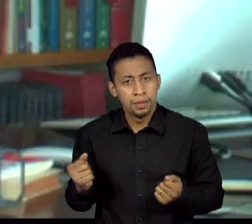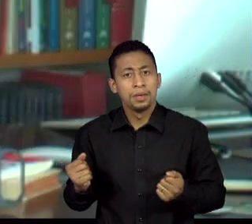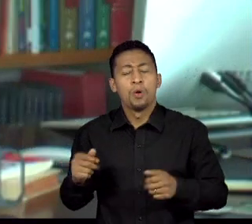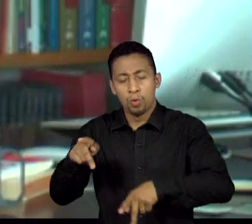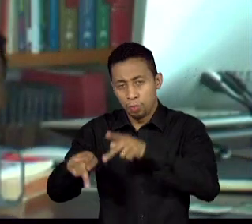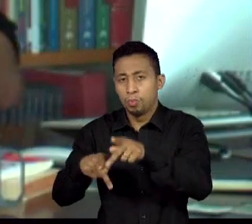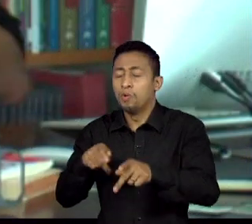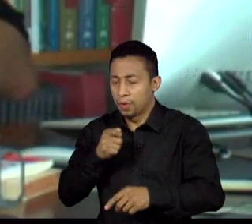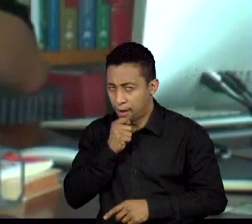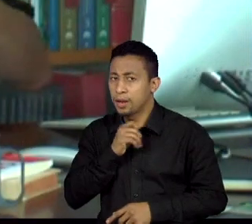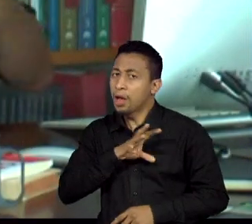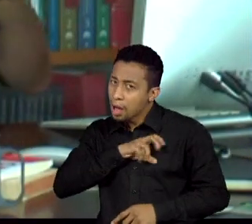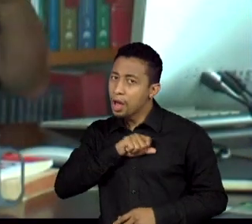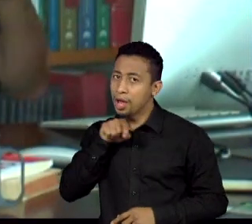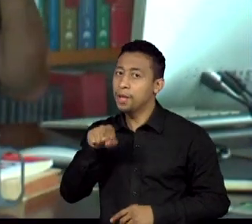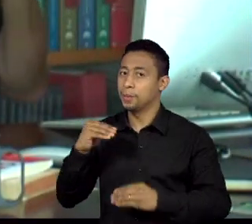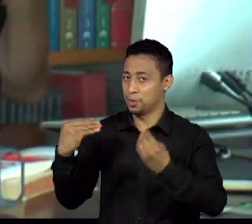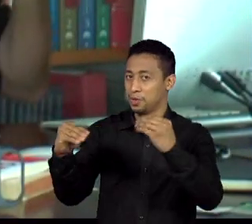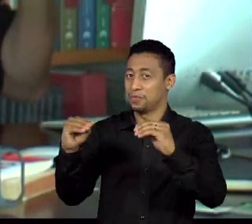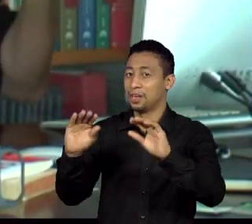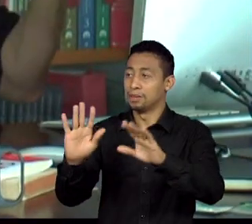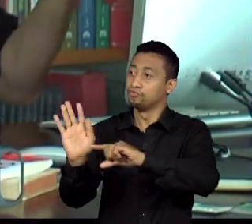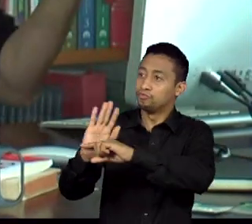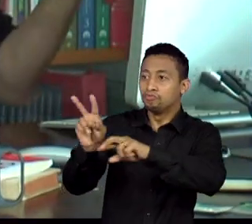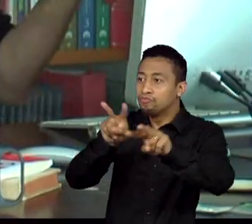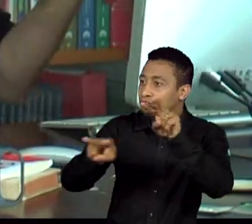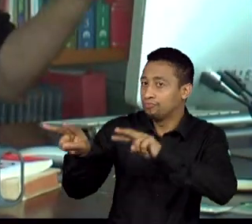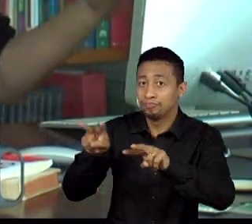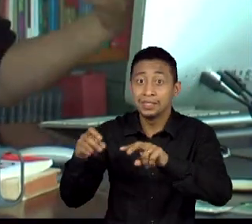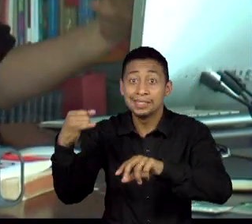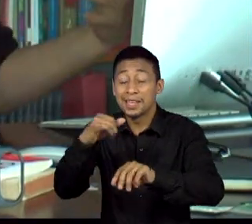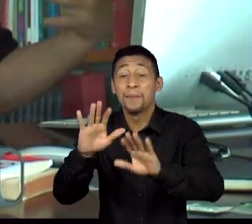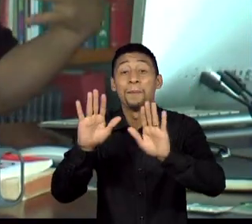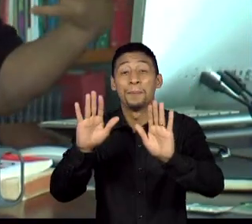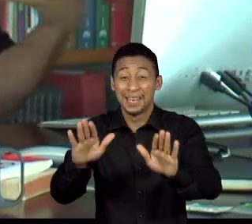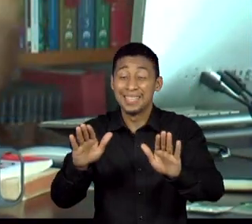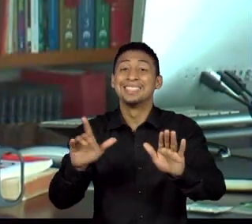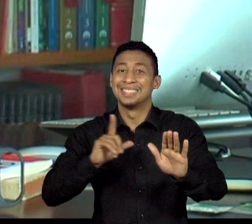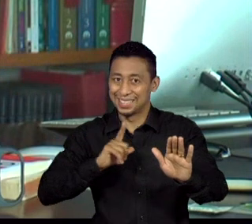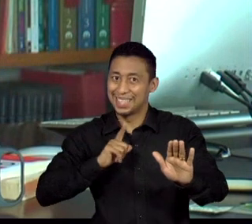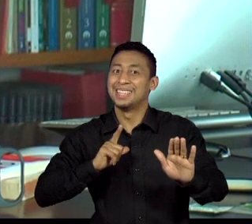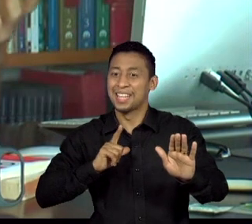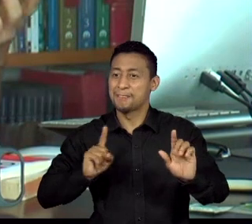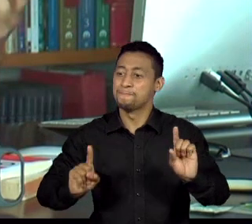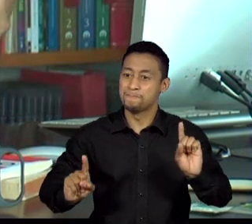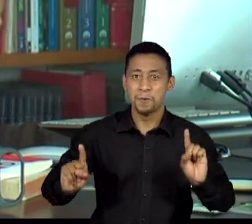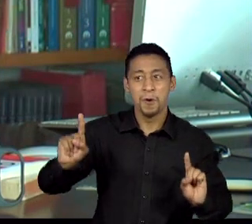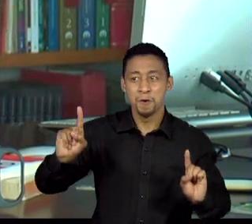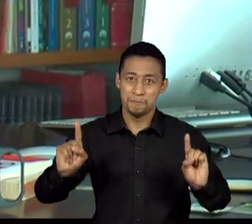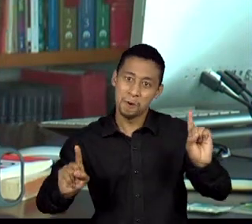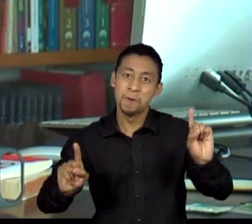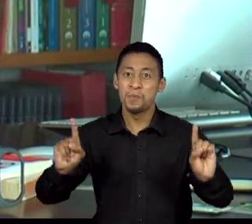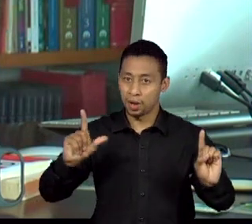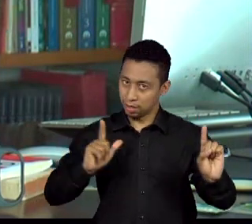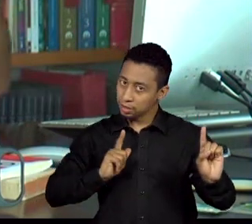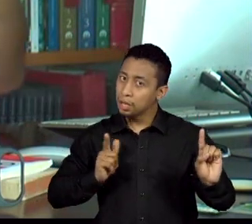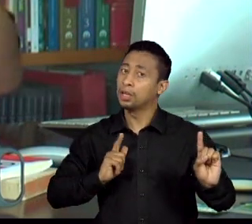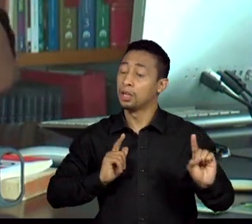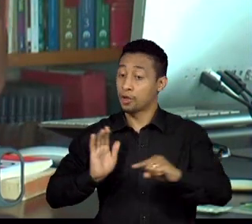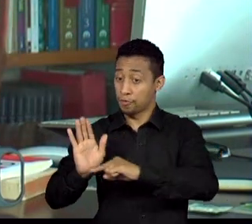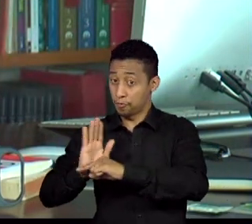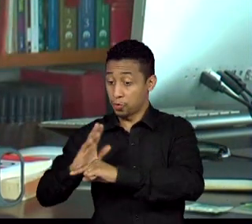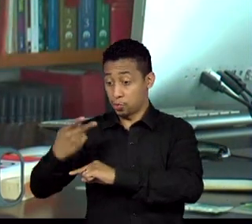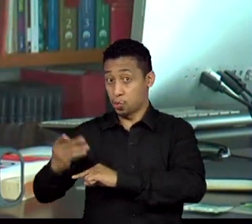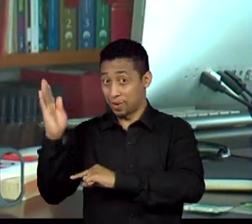ainda existe, mas realmente tu tem razão quando diz que há uma competição nova, que não existia. Assim, tu pode